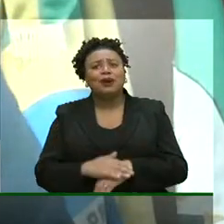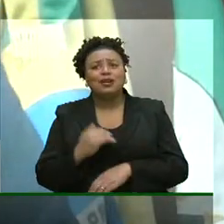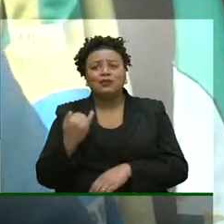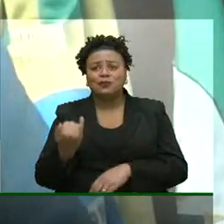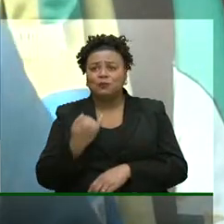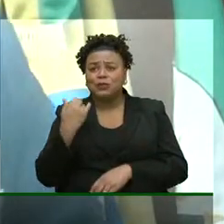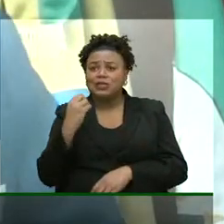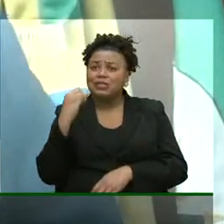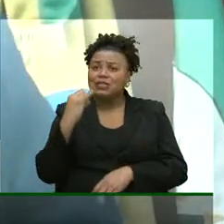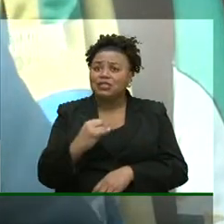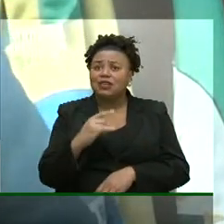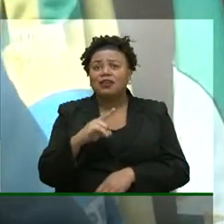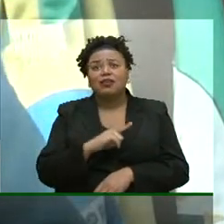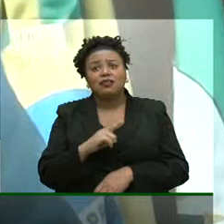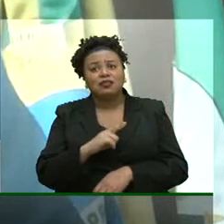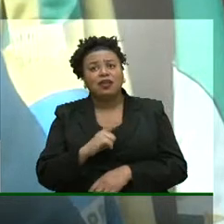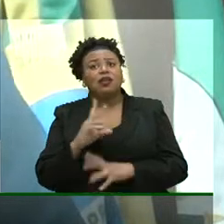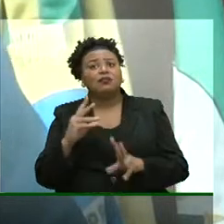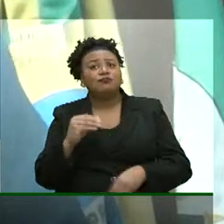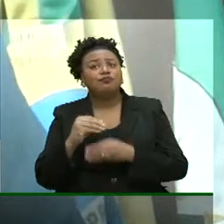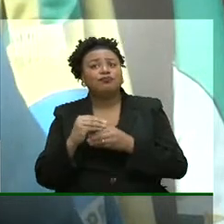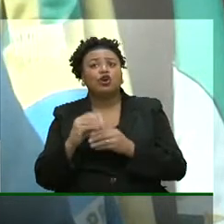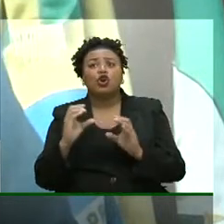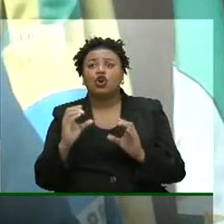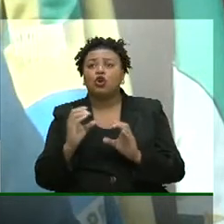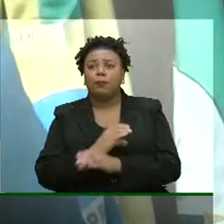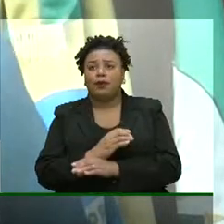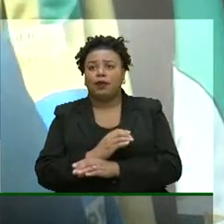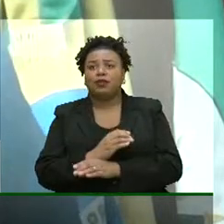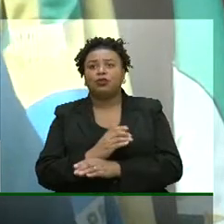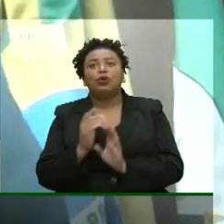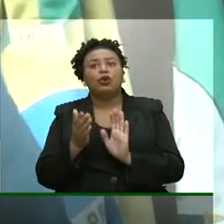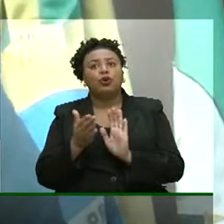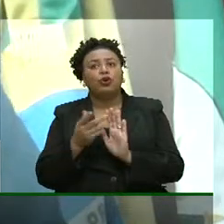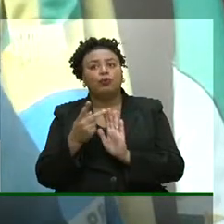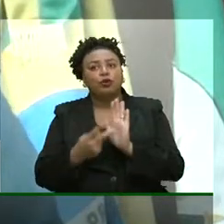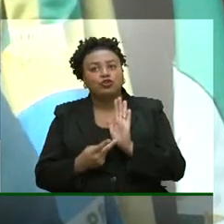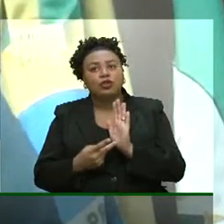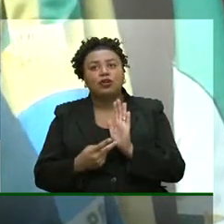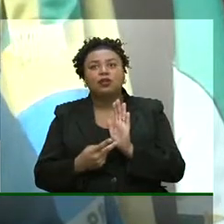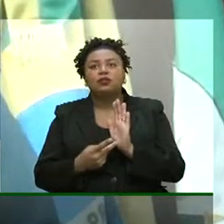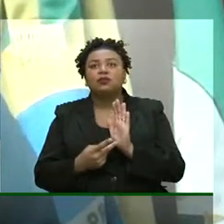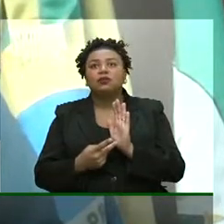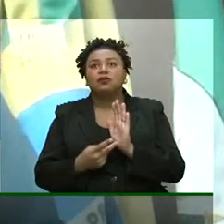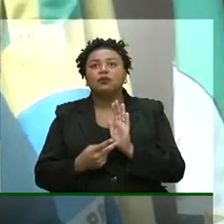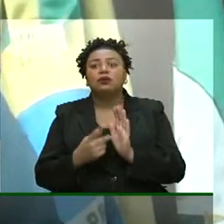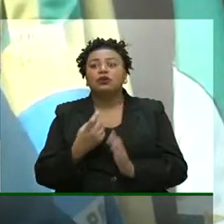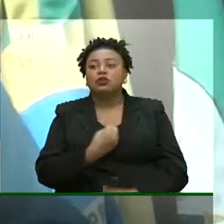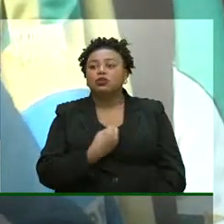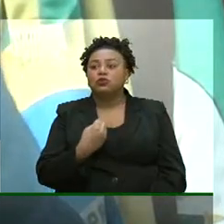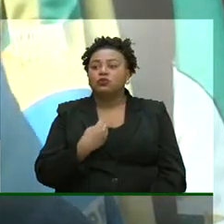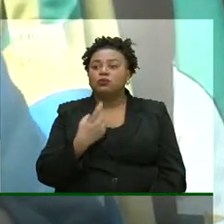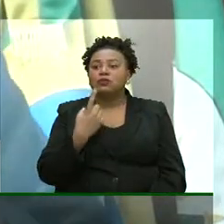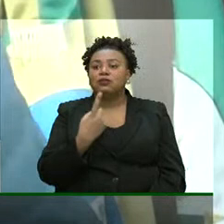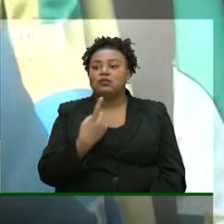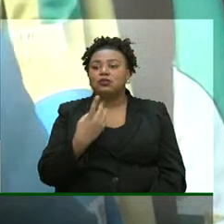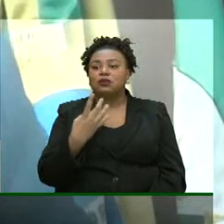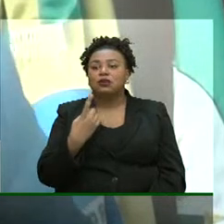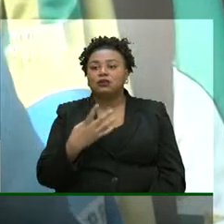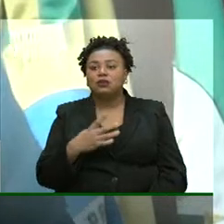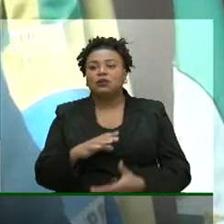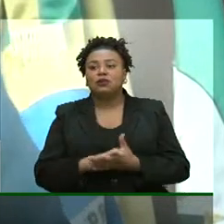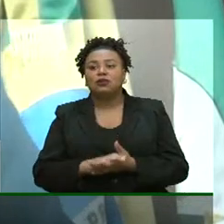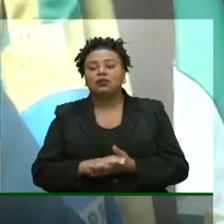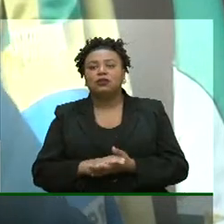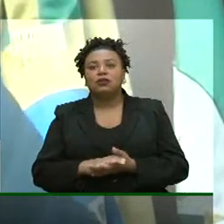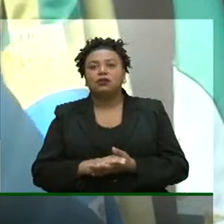importante se tivesse contemplado na íntegra o nosso projeto, o projeto de número 114-2019, que protocolamos